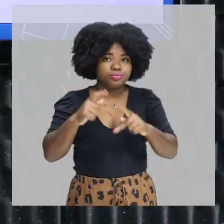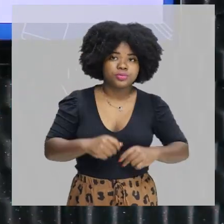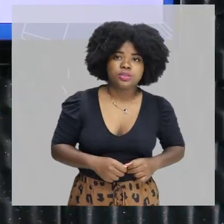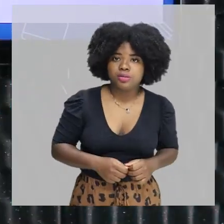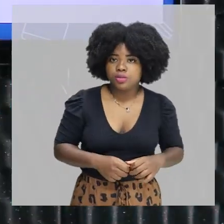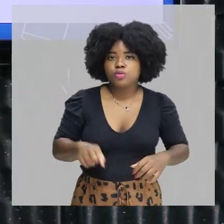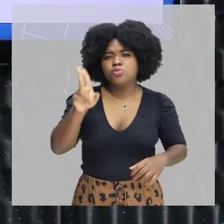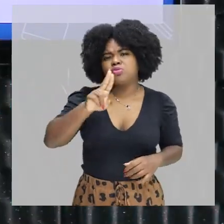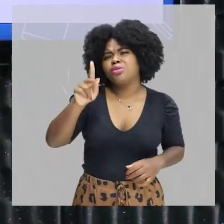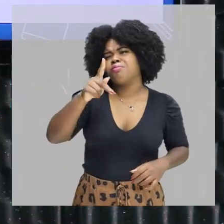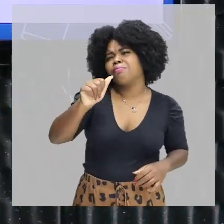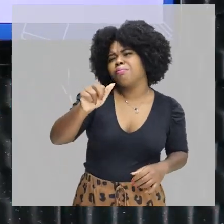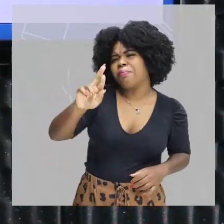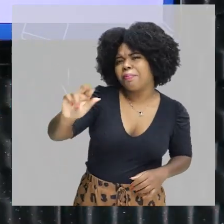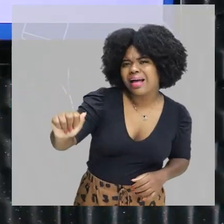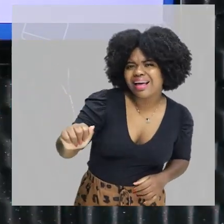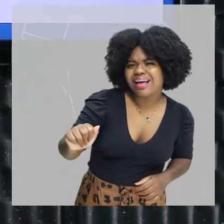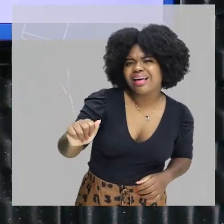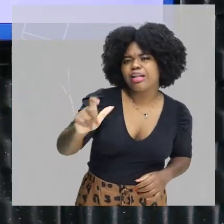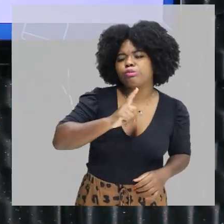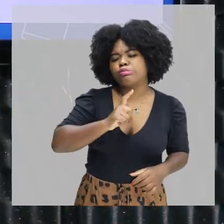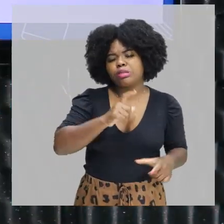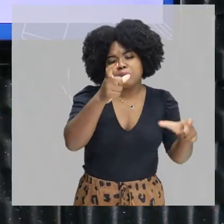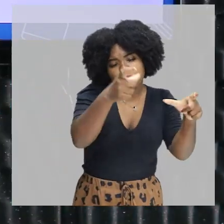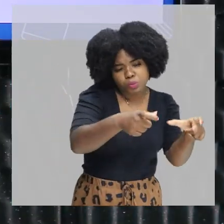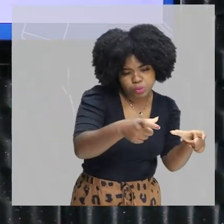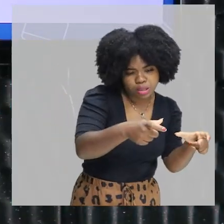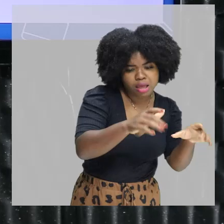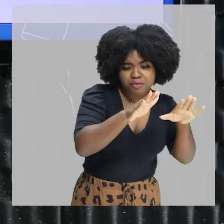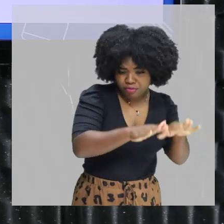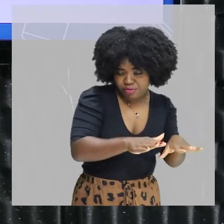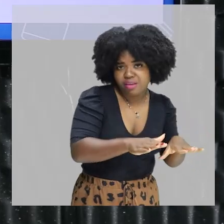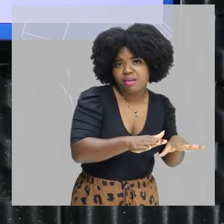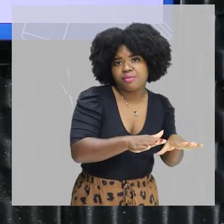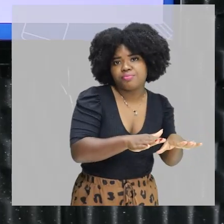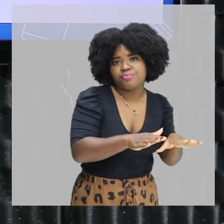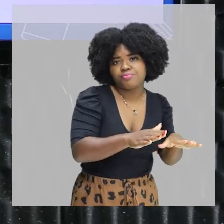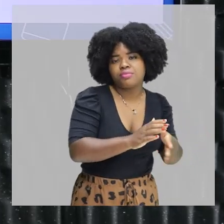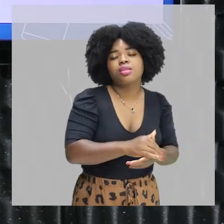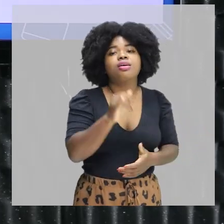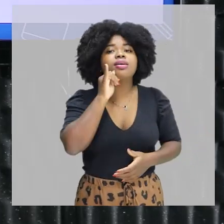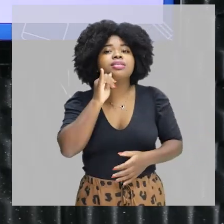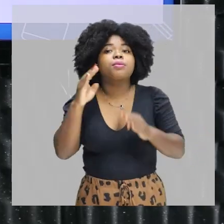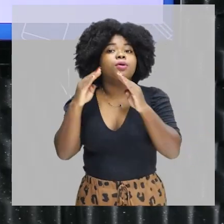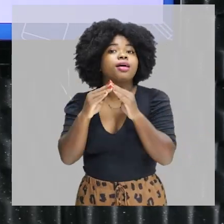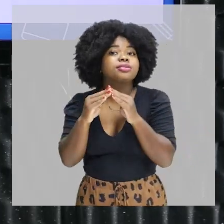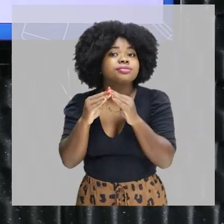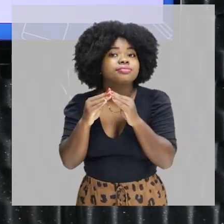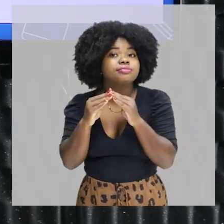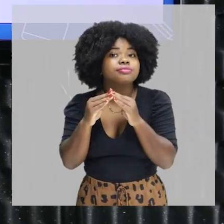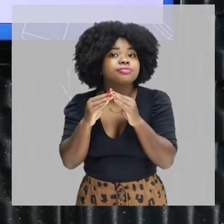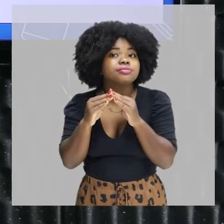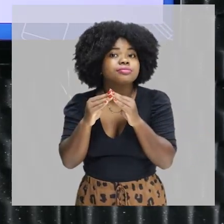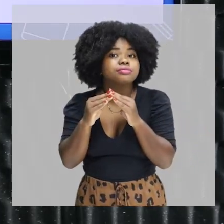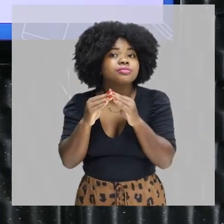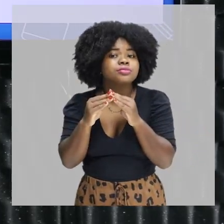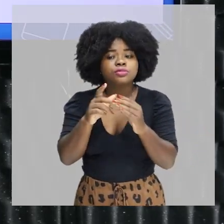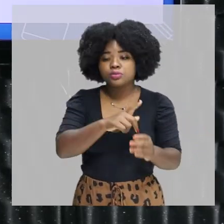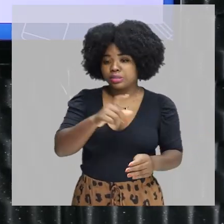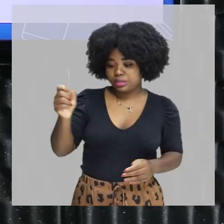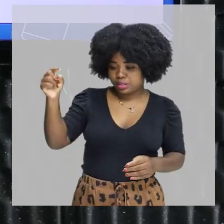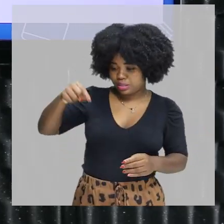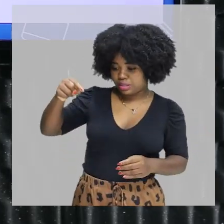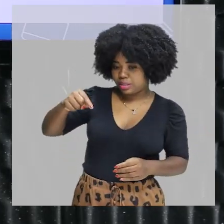nós usamos o para quando nós nos dirigimos a algum lugar e lá vamos ficar e não vamos sair. Por exemplo, casa. Quando eu sair daqui, eu